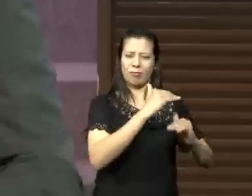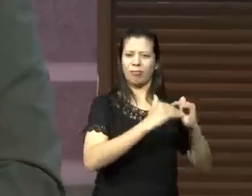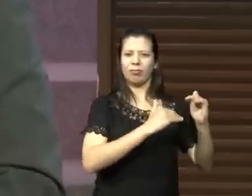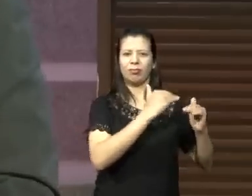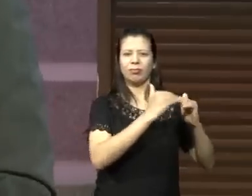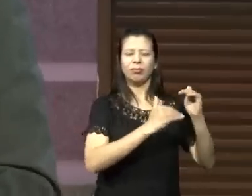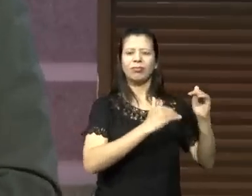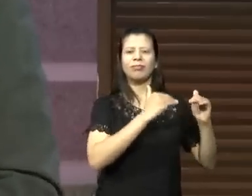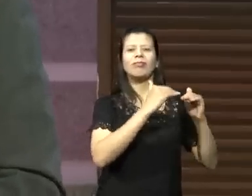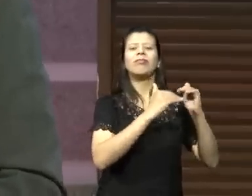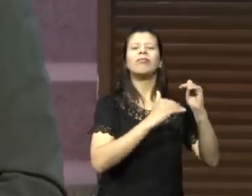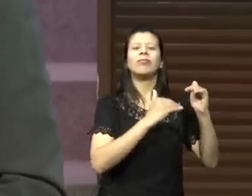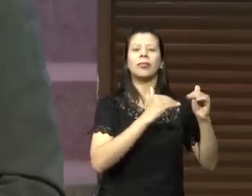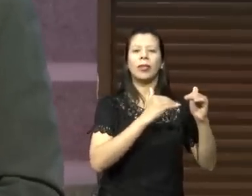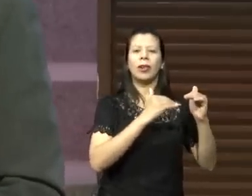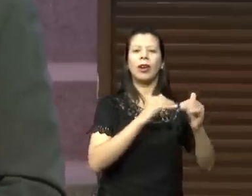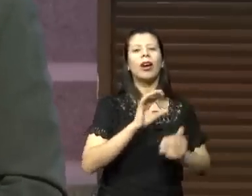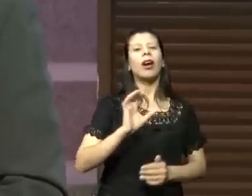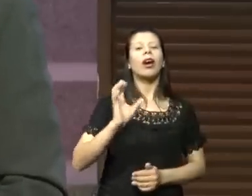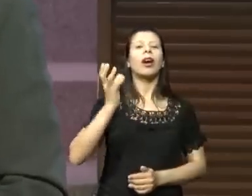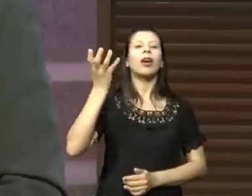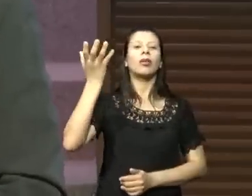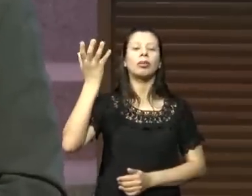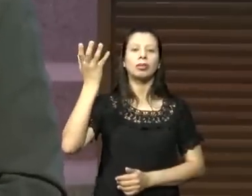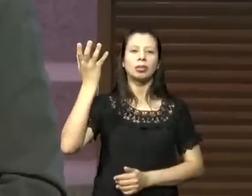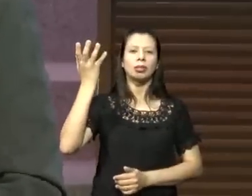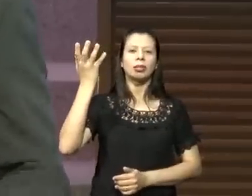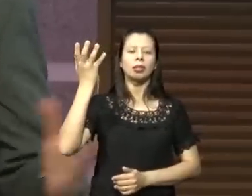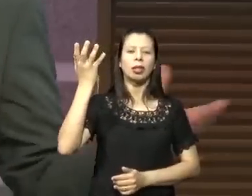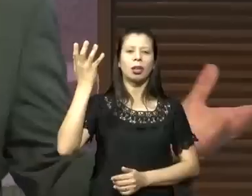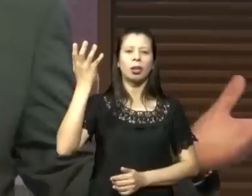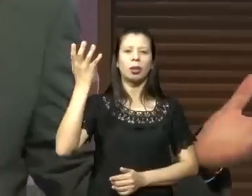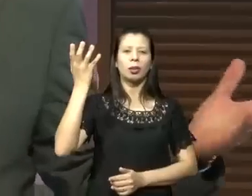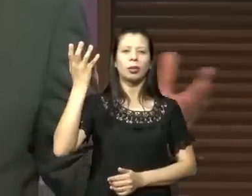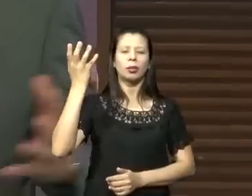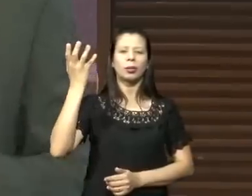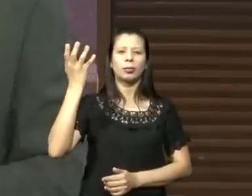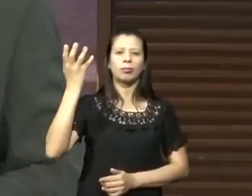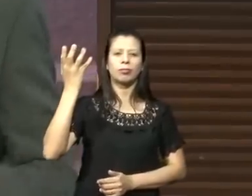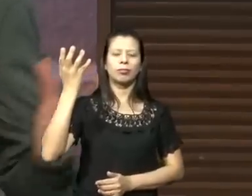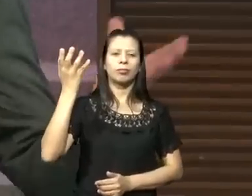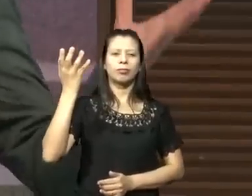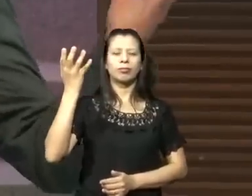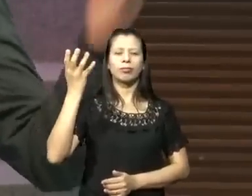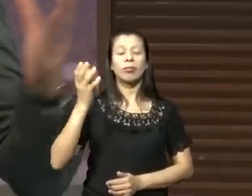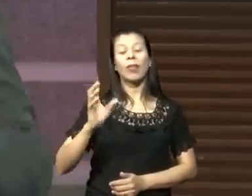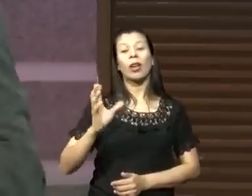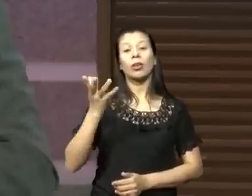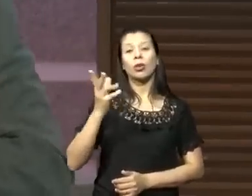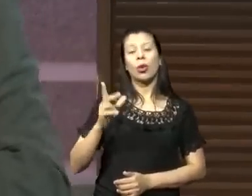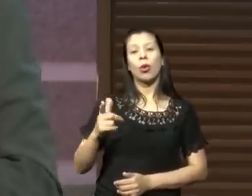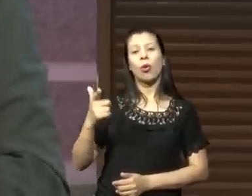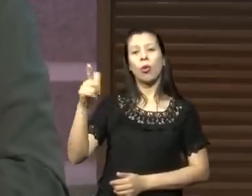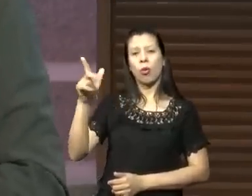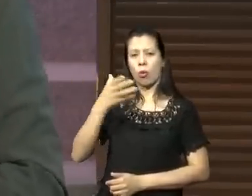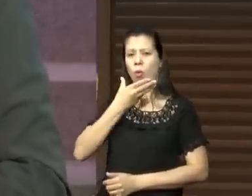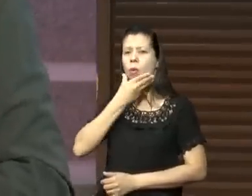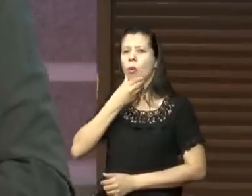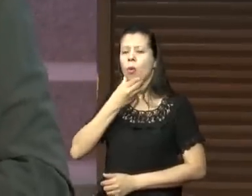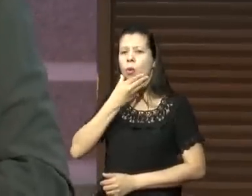caráter da mulher de provérbios 31 aí depois de 25 anos de casados o bonitão se apaixonou por uma